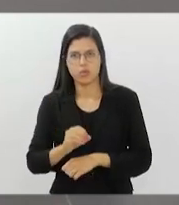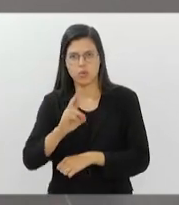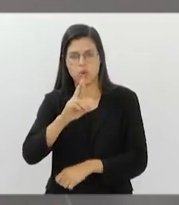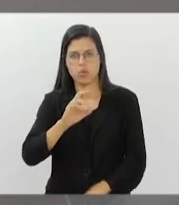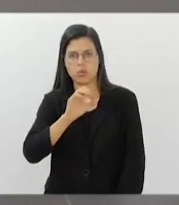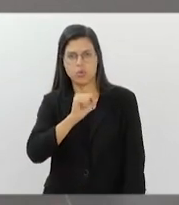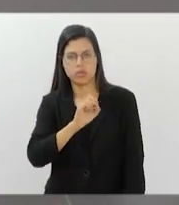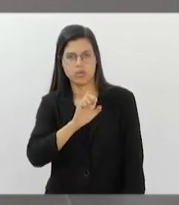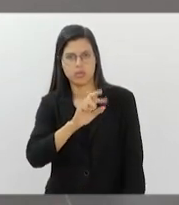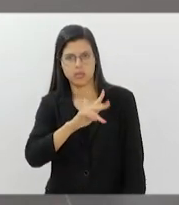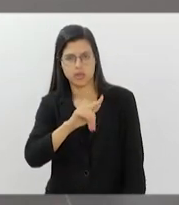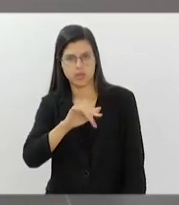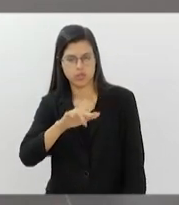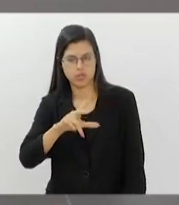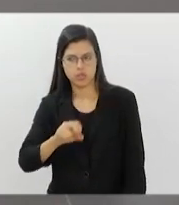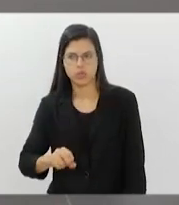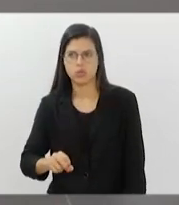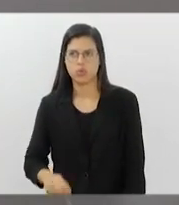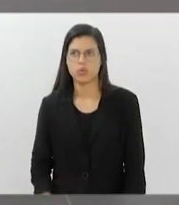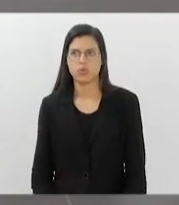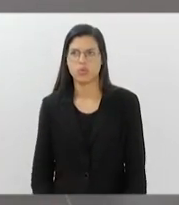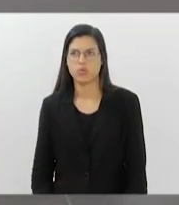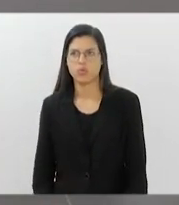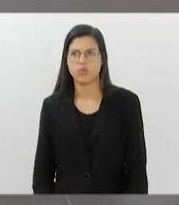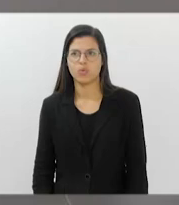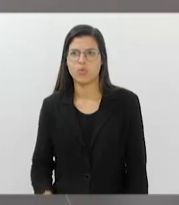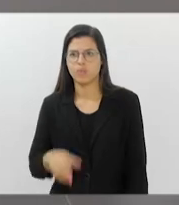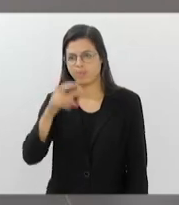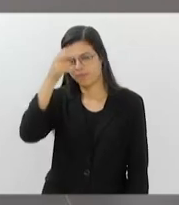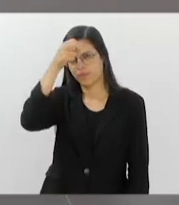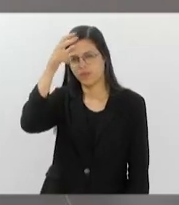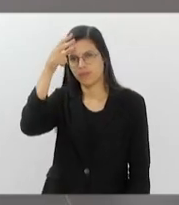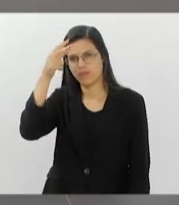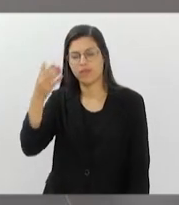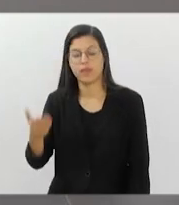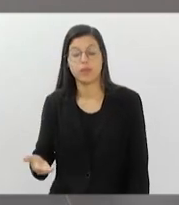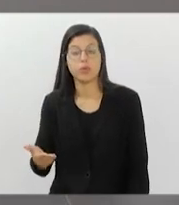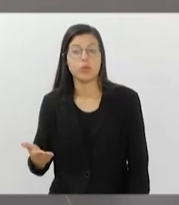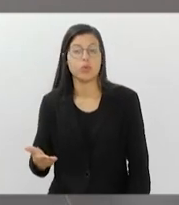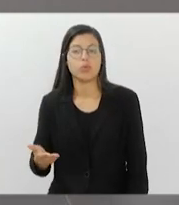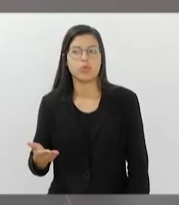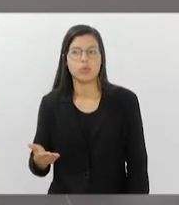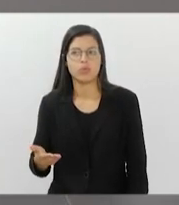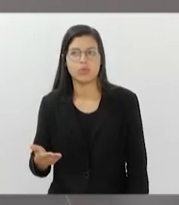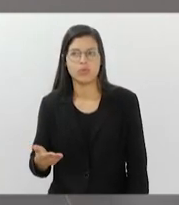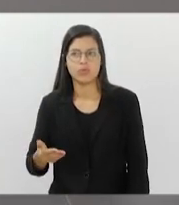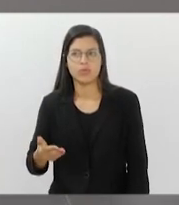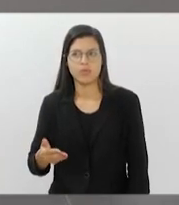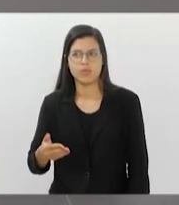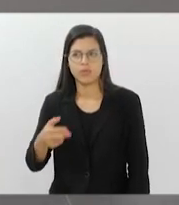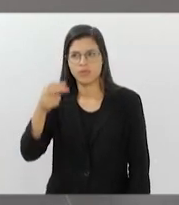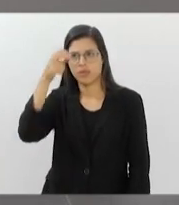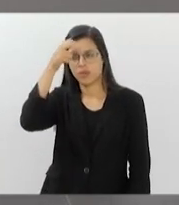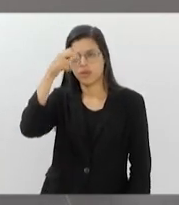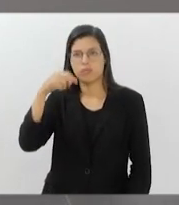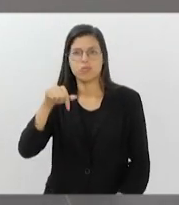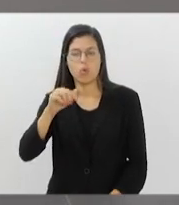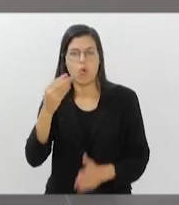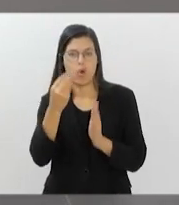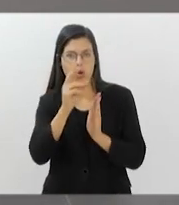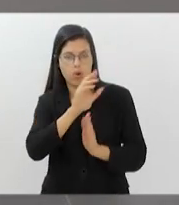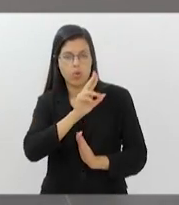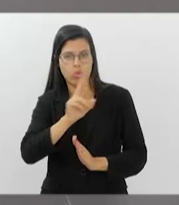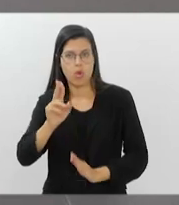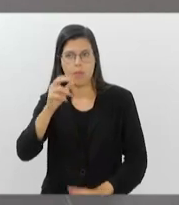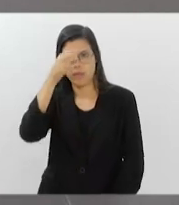Serginho, dublê de deputado e prefeito, que denomina Prefeito José Bonifácio